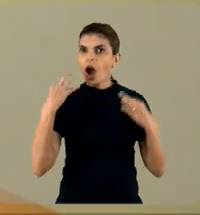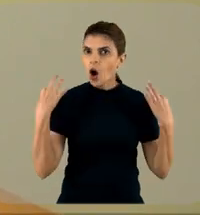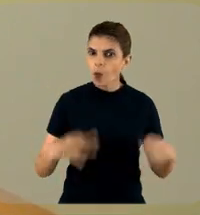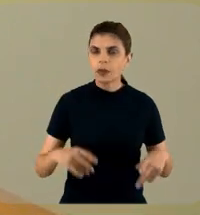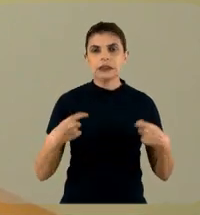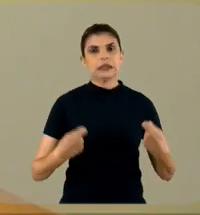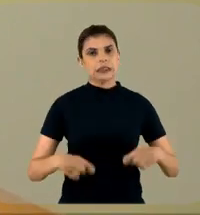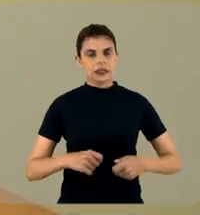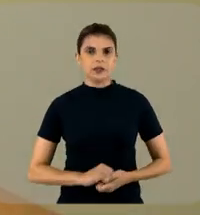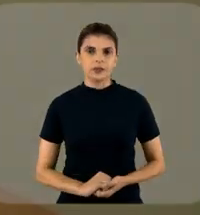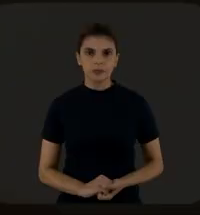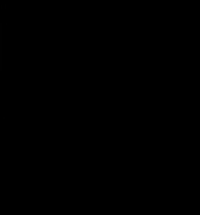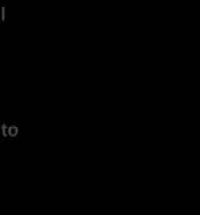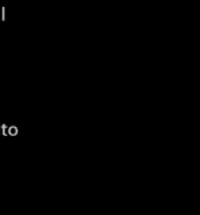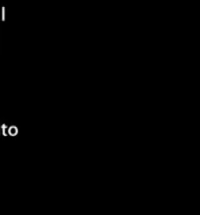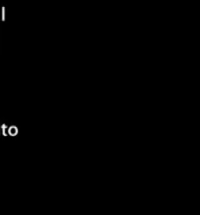quando for realmente